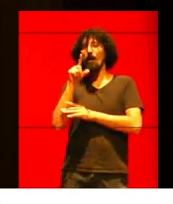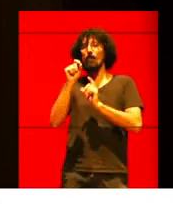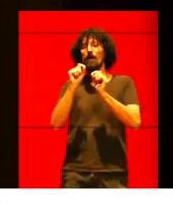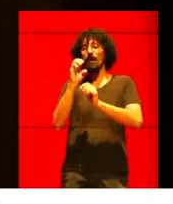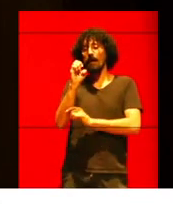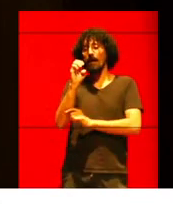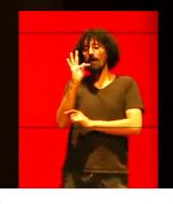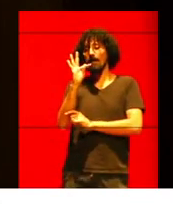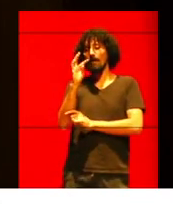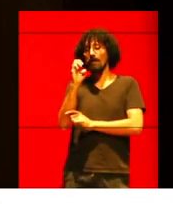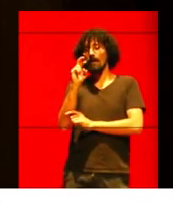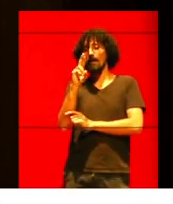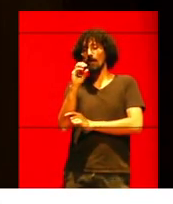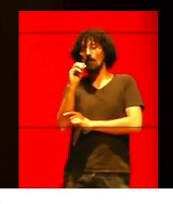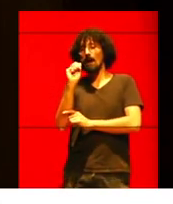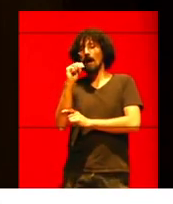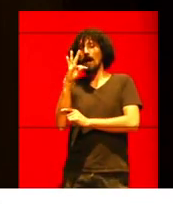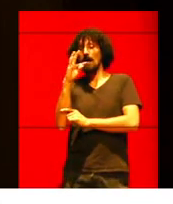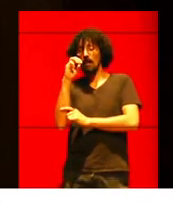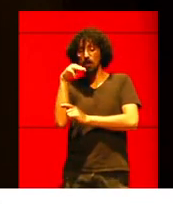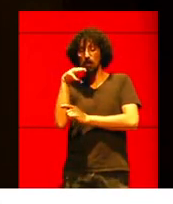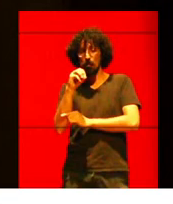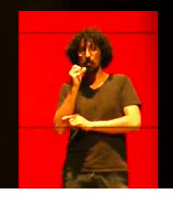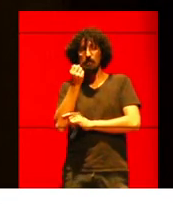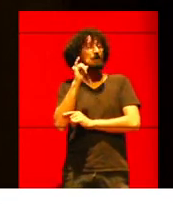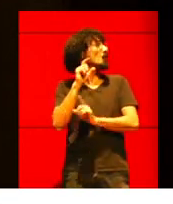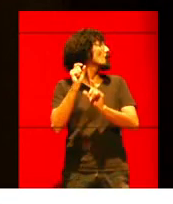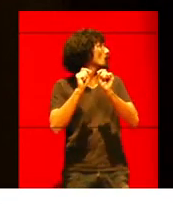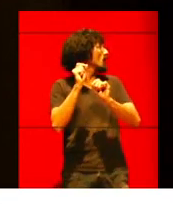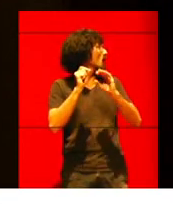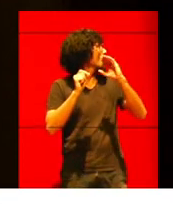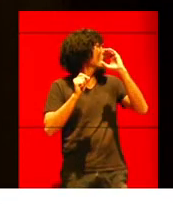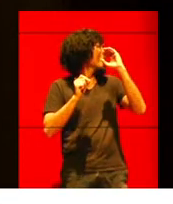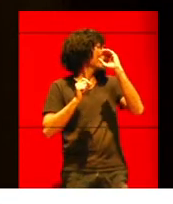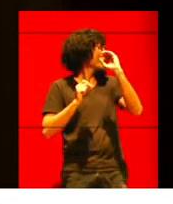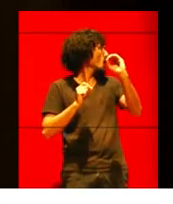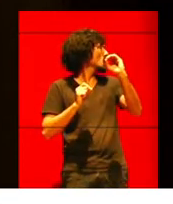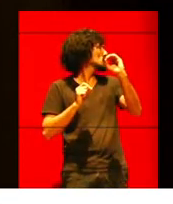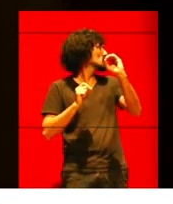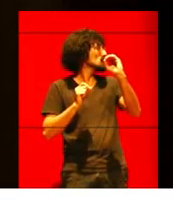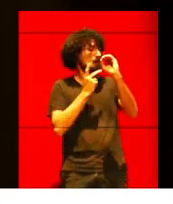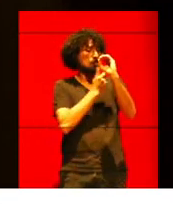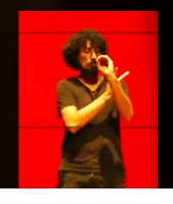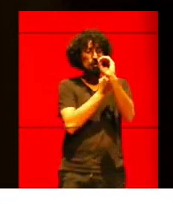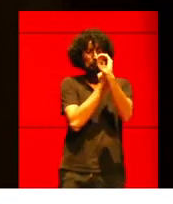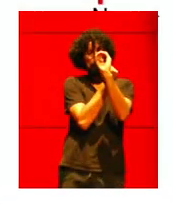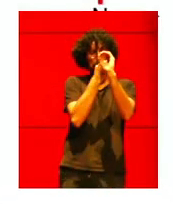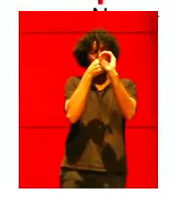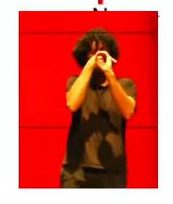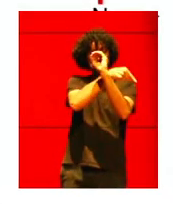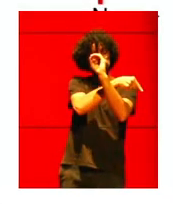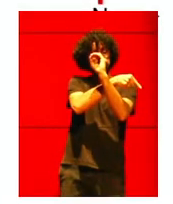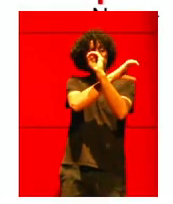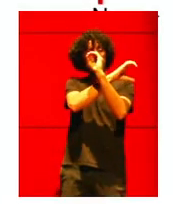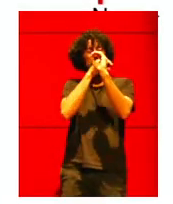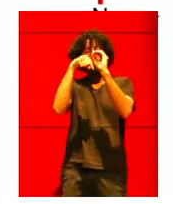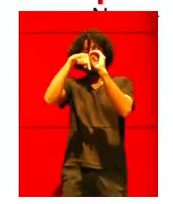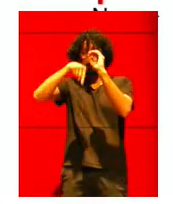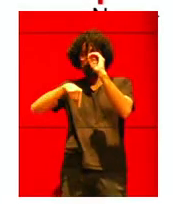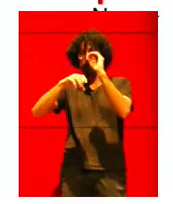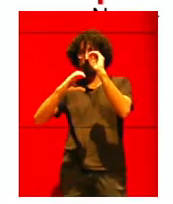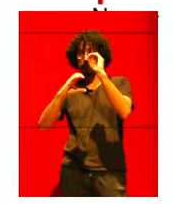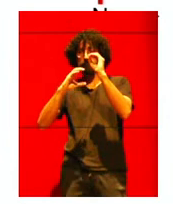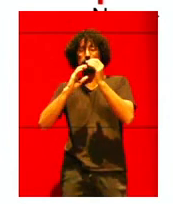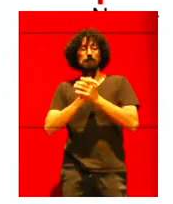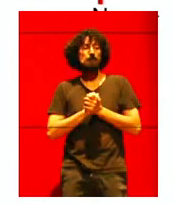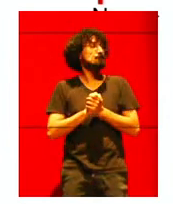de oxigênio entre dois carbonos vai ter a função éter. A gente tem o anidrido também, que é quando